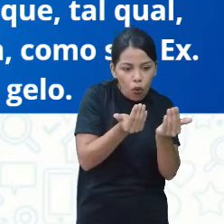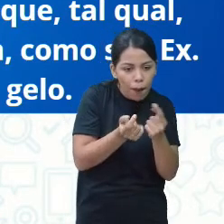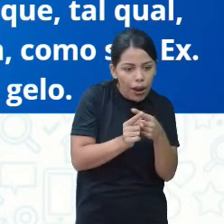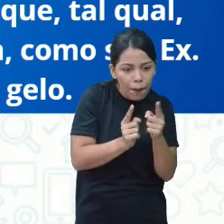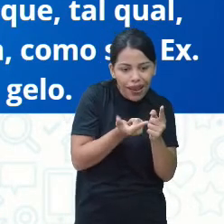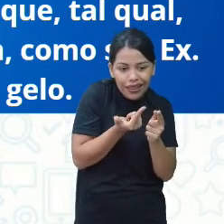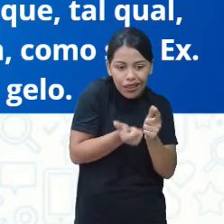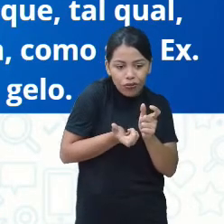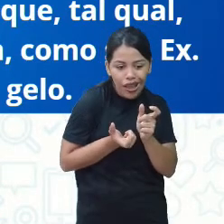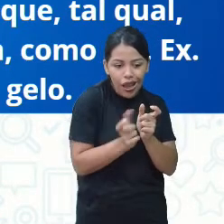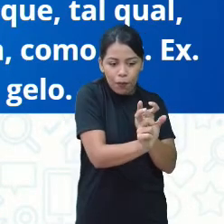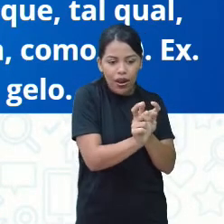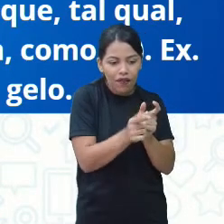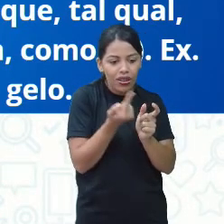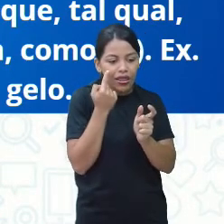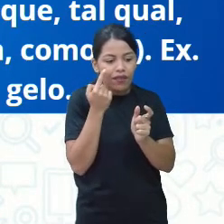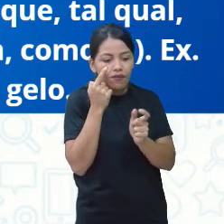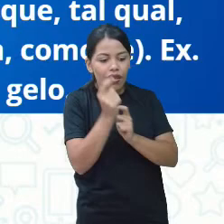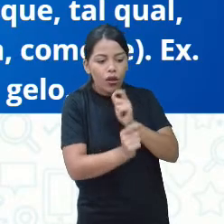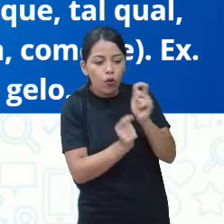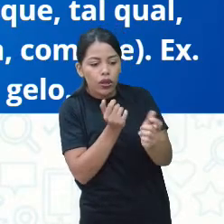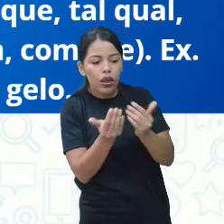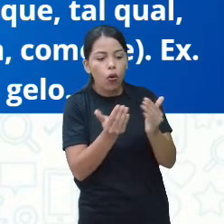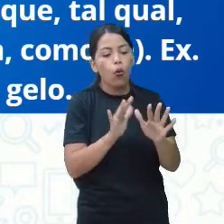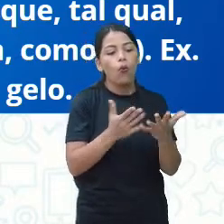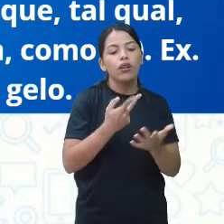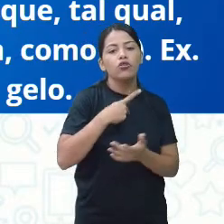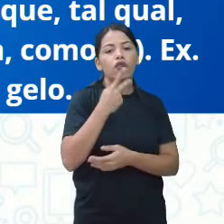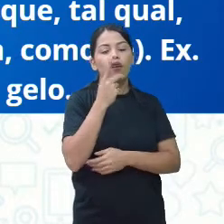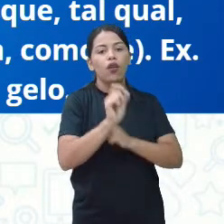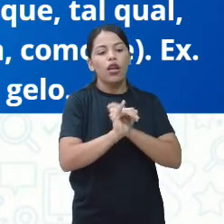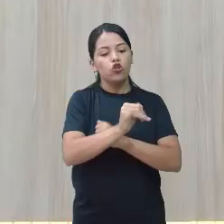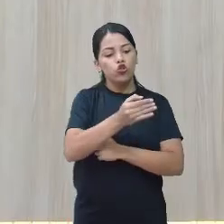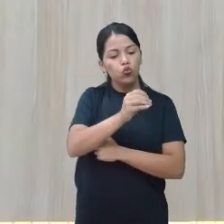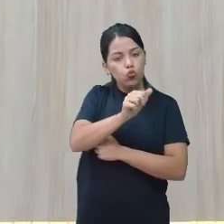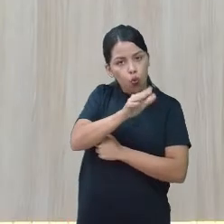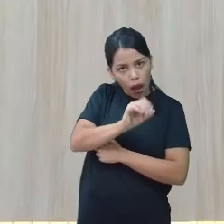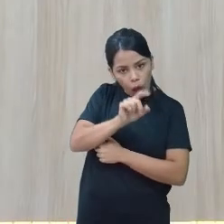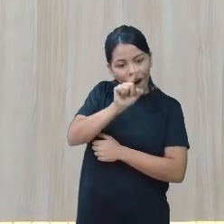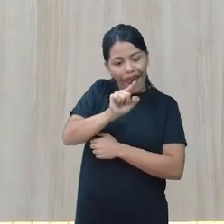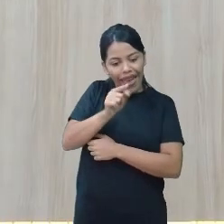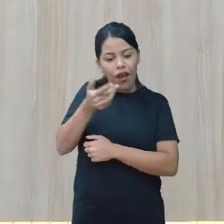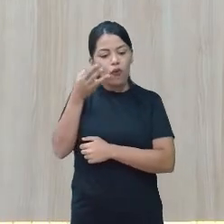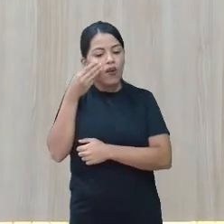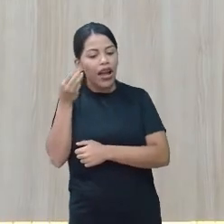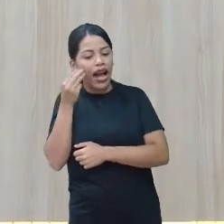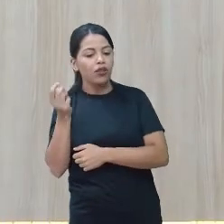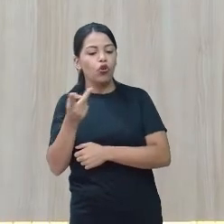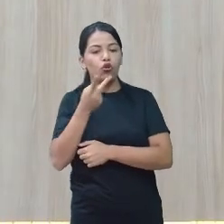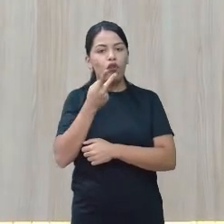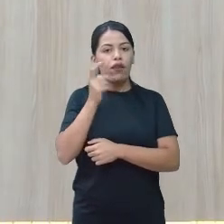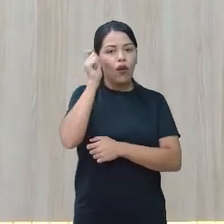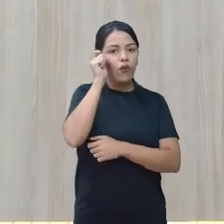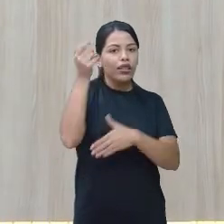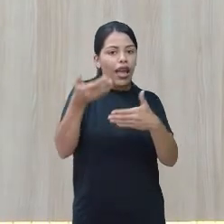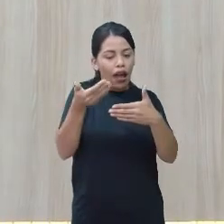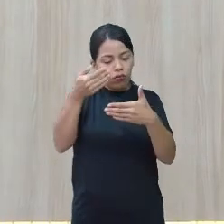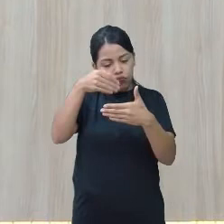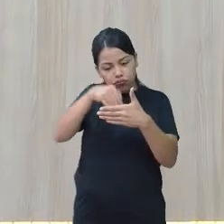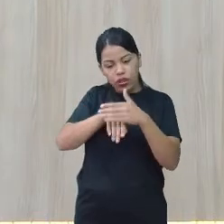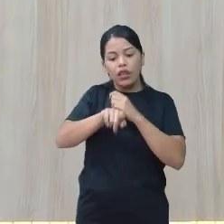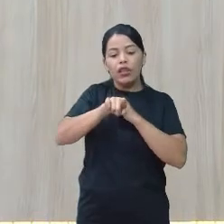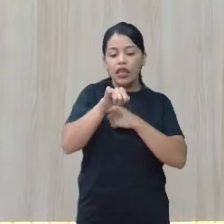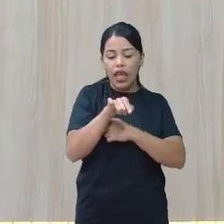essa comparação. Então, quando eu digo assim, João é um gato, eu estou fazendo uma ideia implícita de que João é